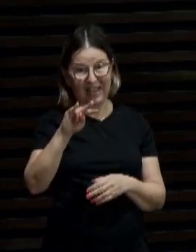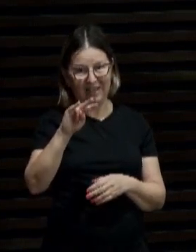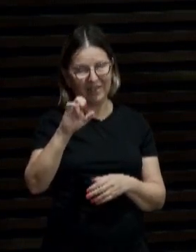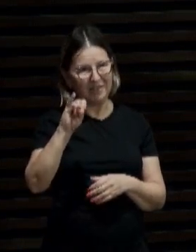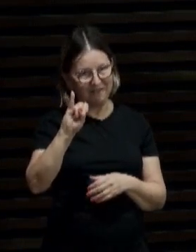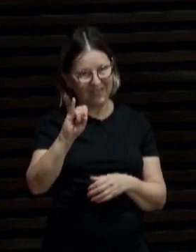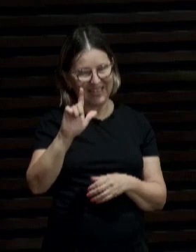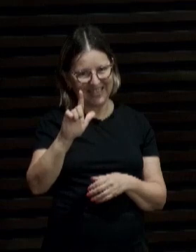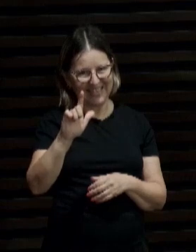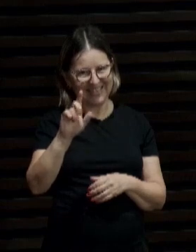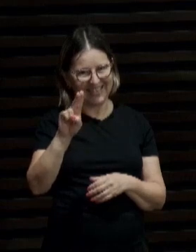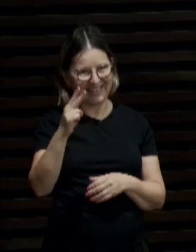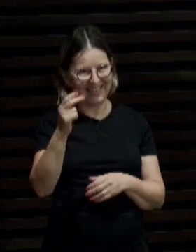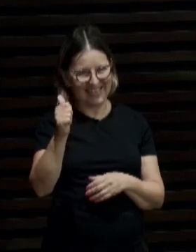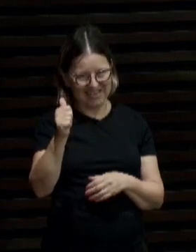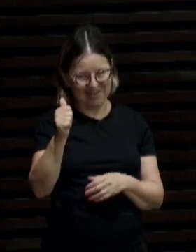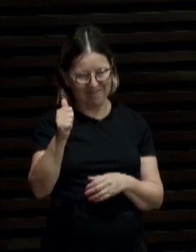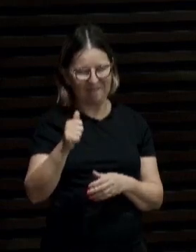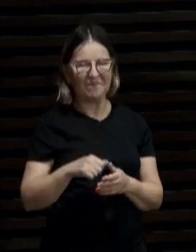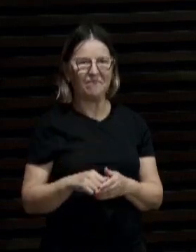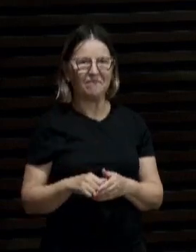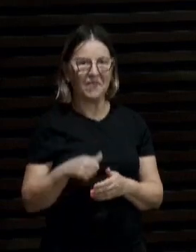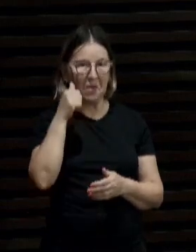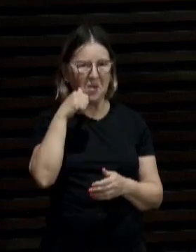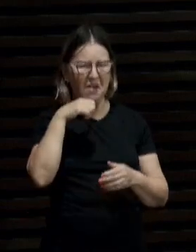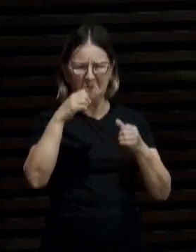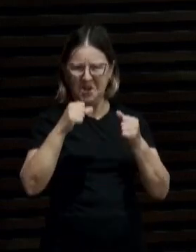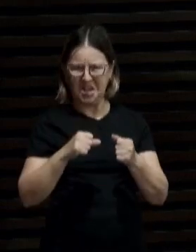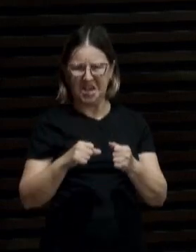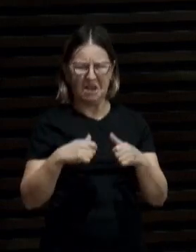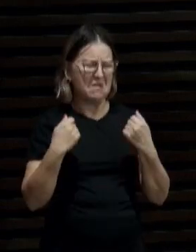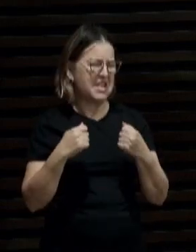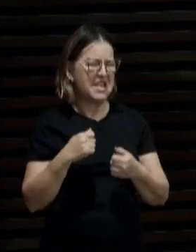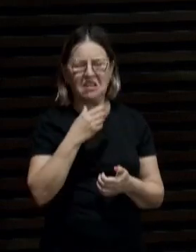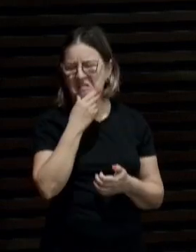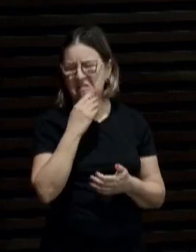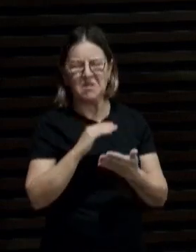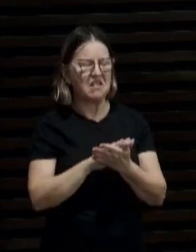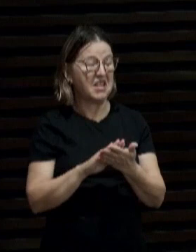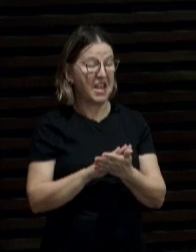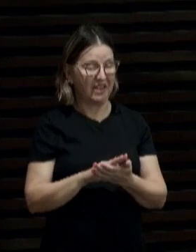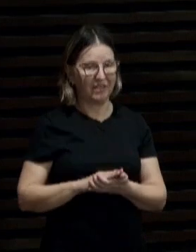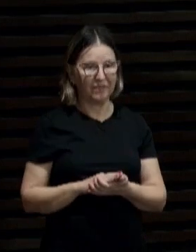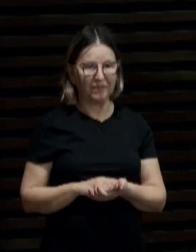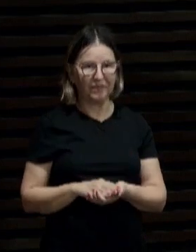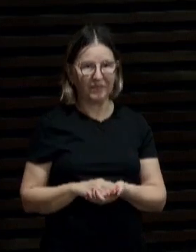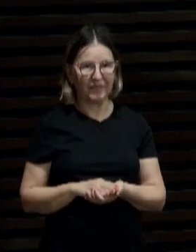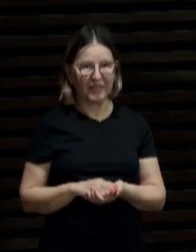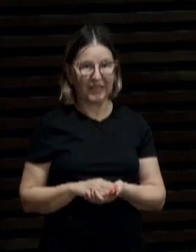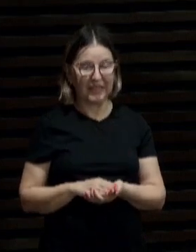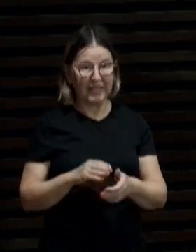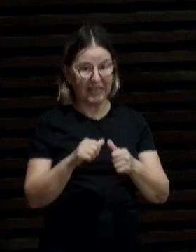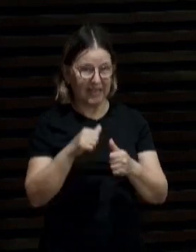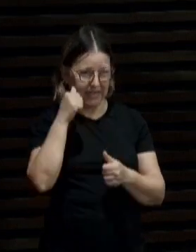ela. É uma mulher que é poderosa e que ela não precisa de ninguém. E a maneira pela qual ela é adorada